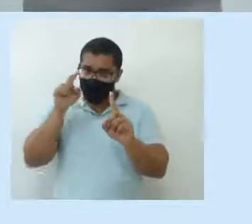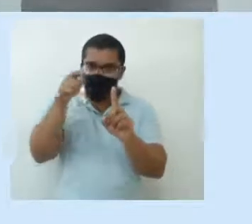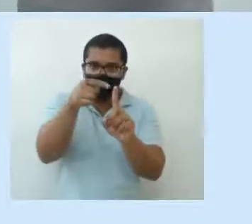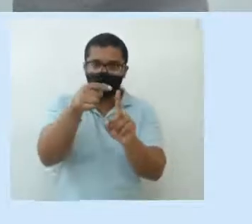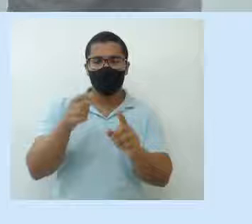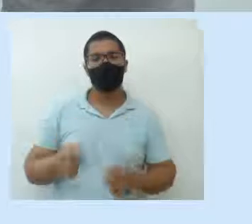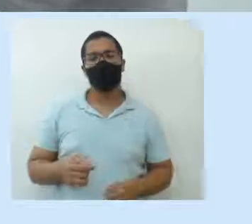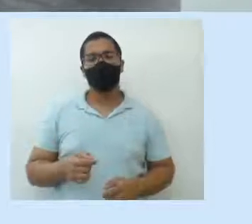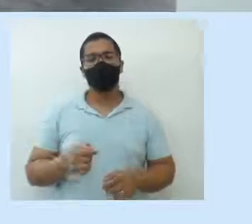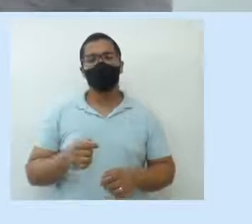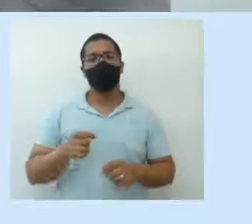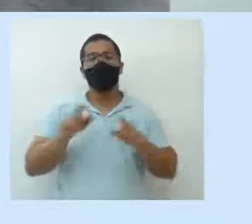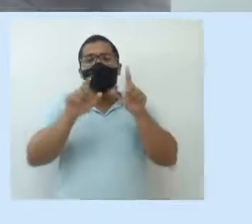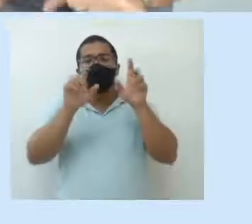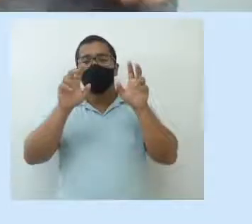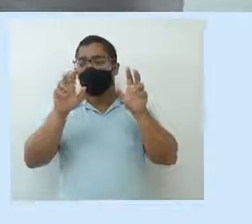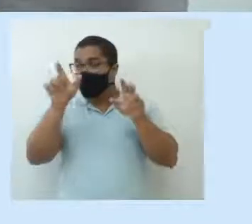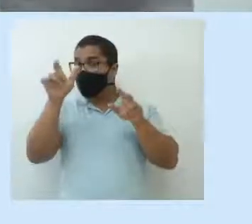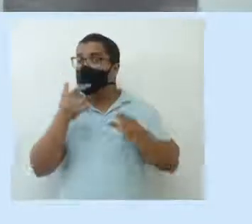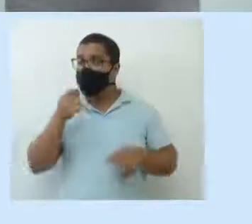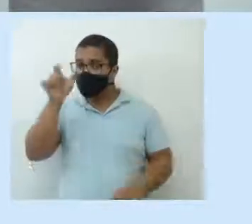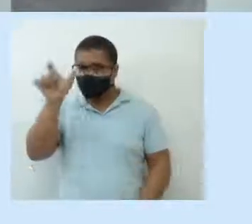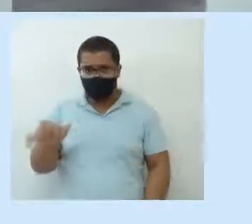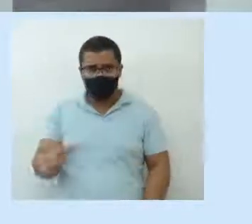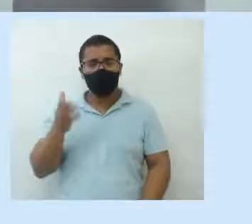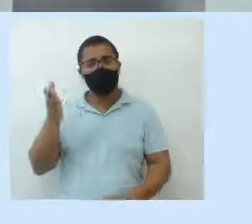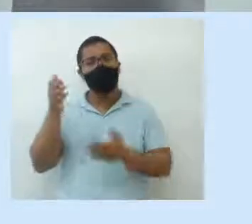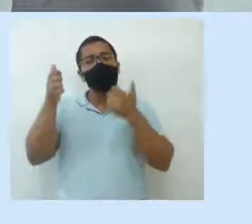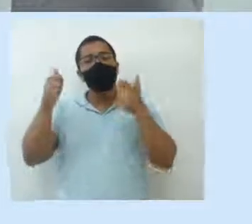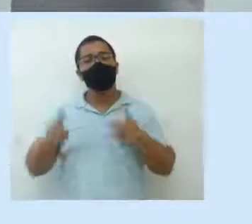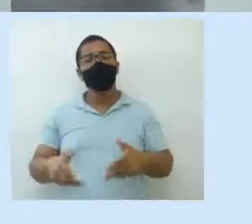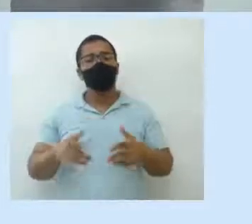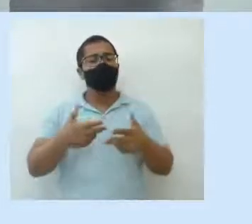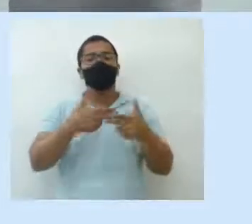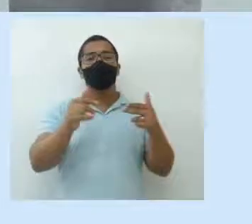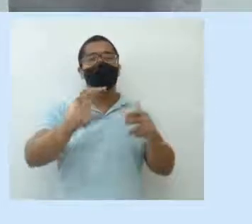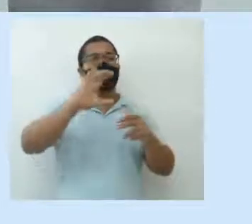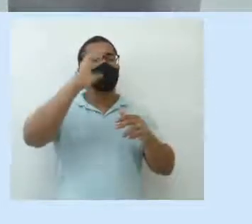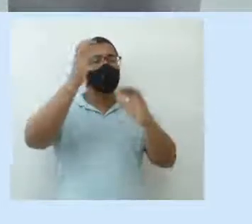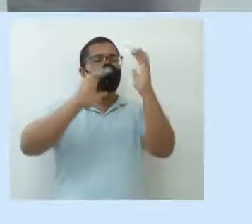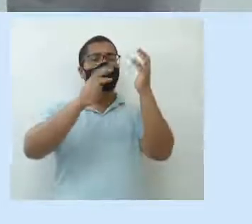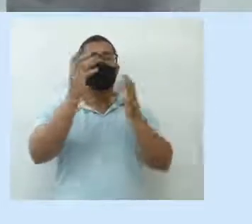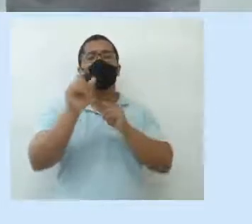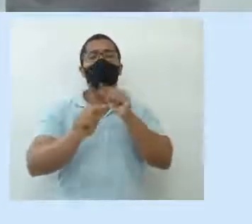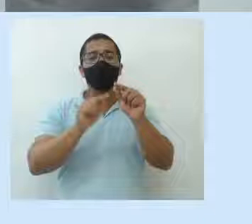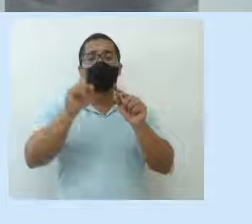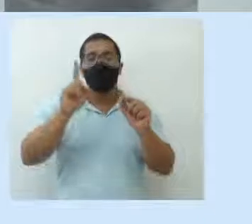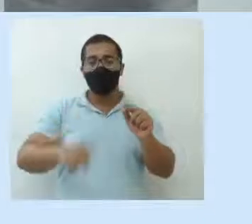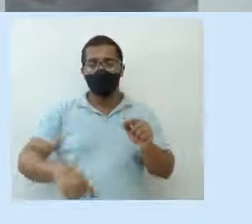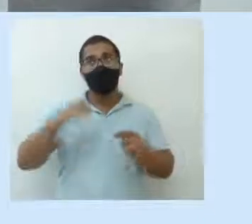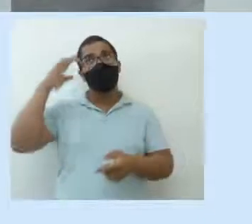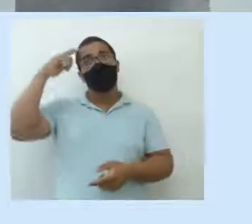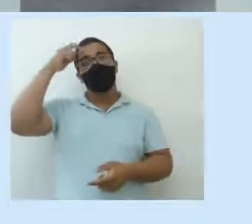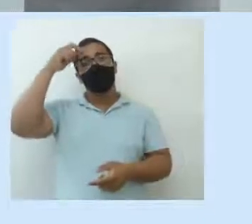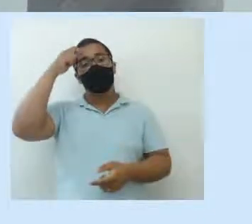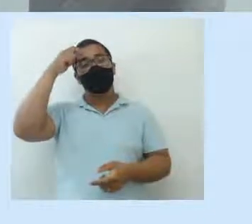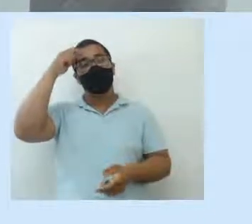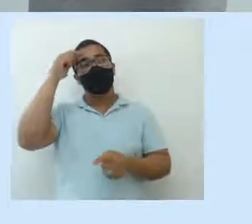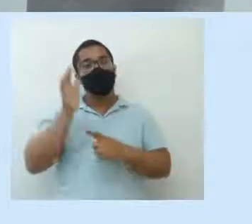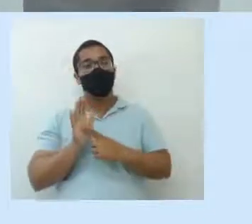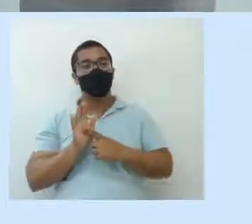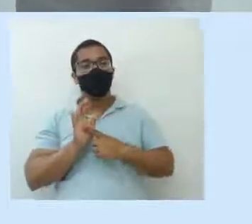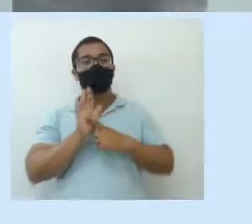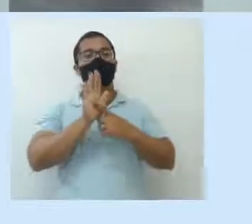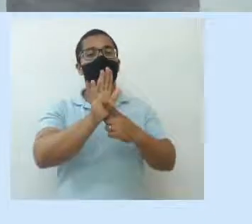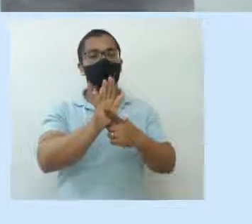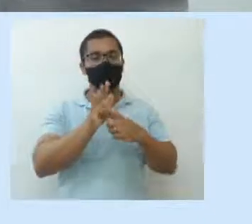na fenomenologia de Husserl, os fenômenos são a manifestação da própria consciência. Por isso,